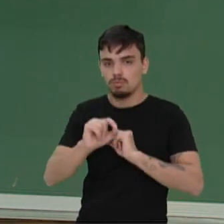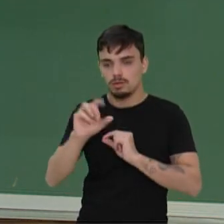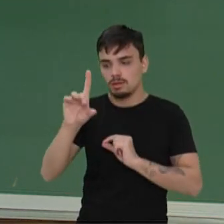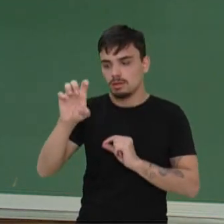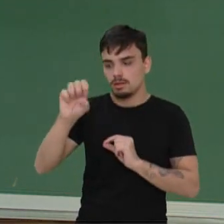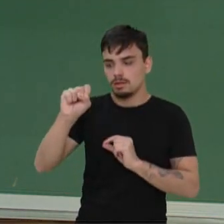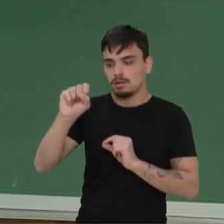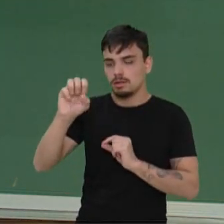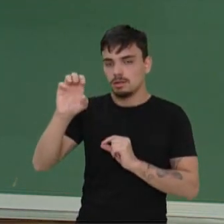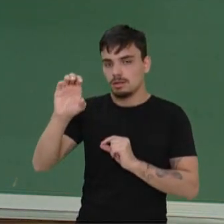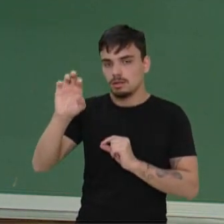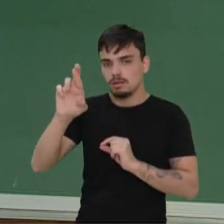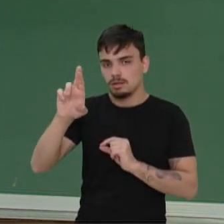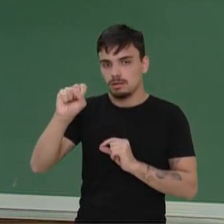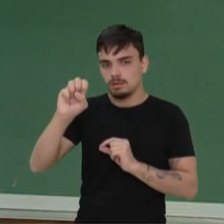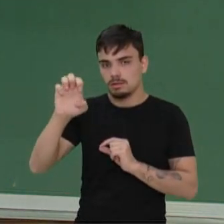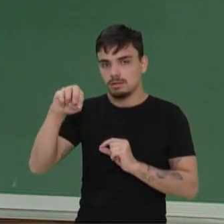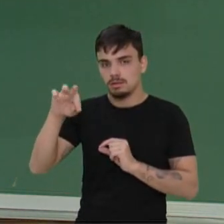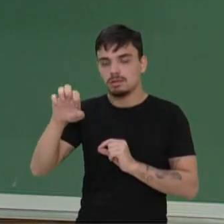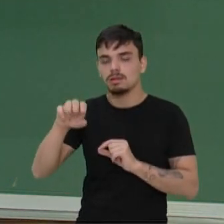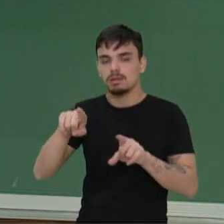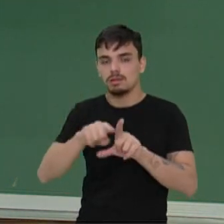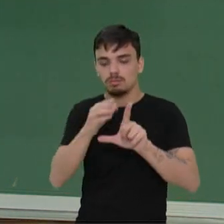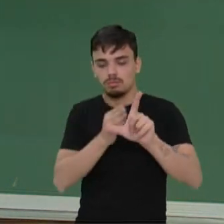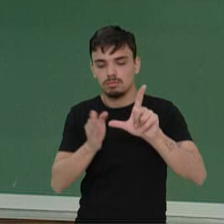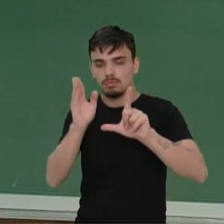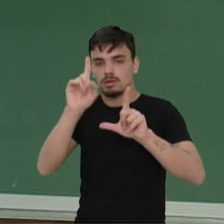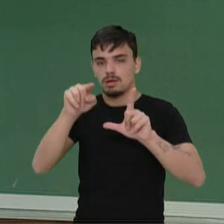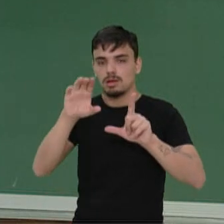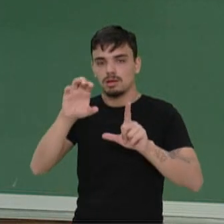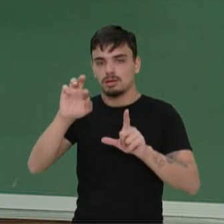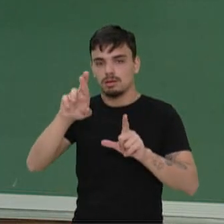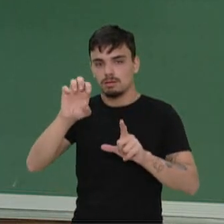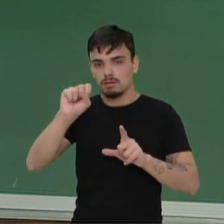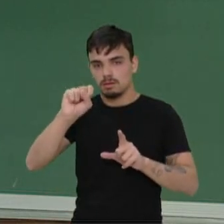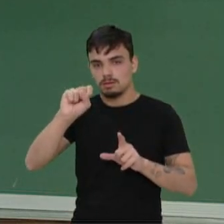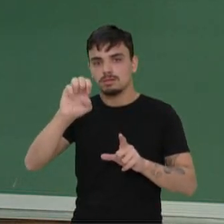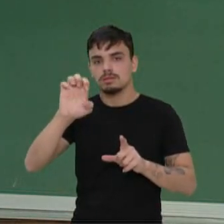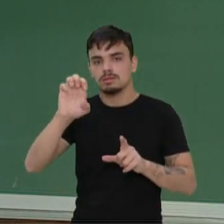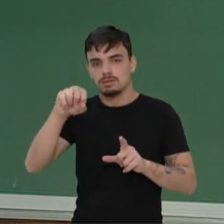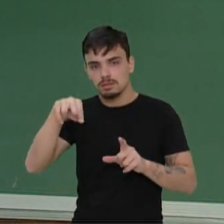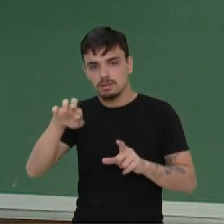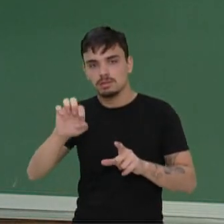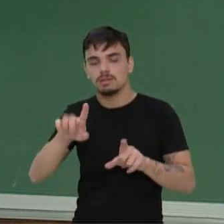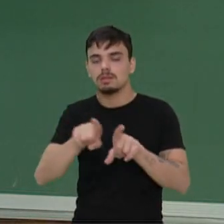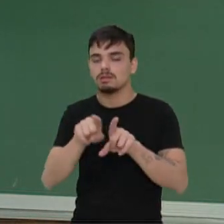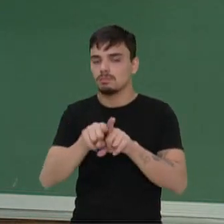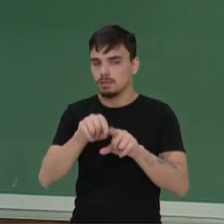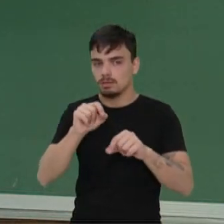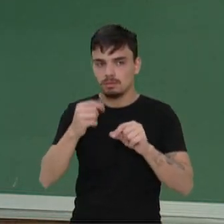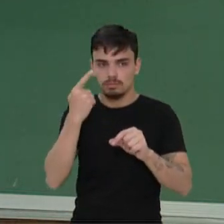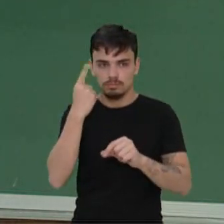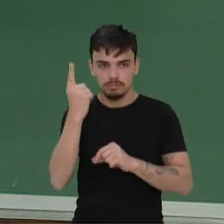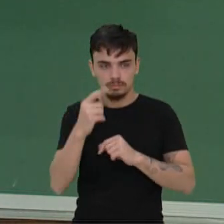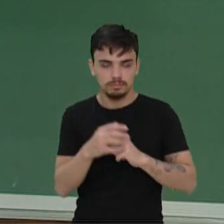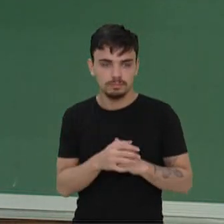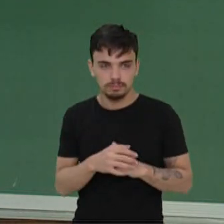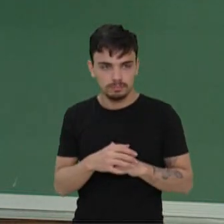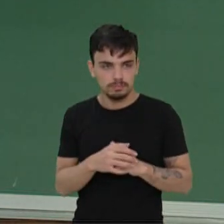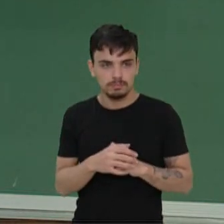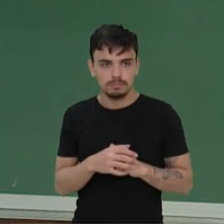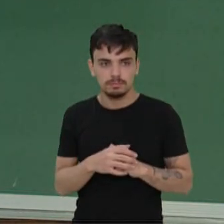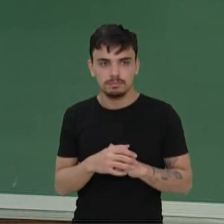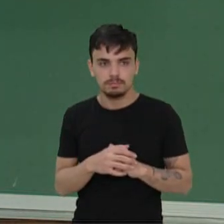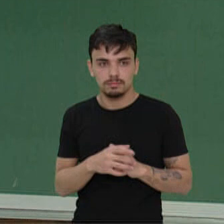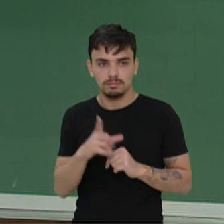torna uma variação positiva, porque ela só vai crescendo, ok? E nesse caso lá, ó, do vértice para lá, nós temos uma